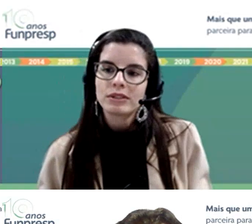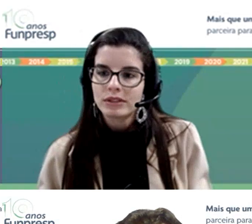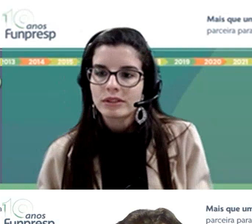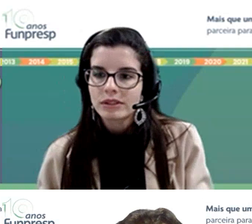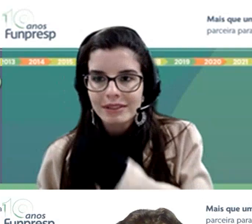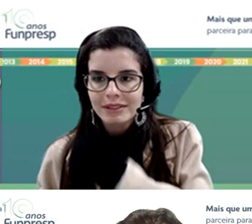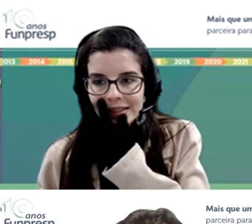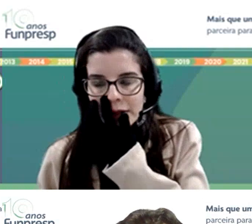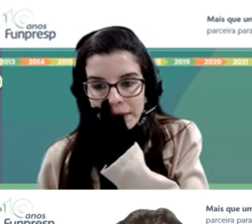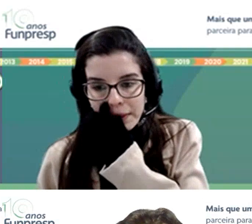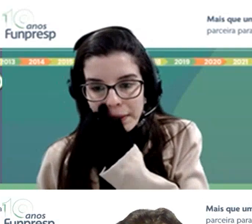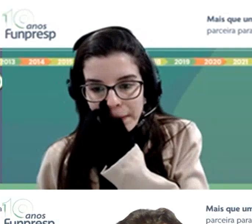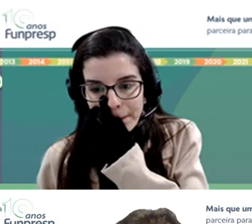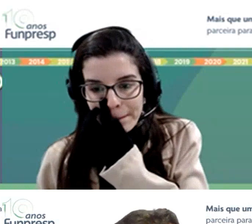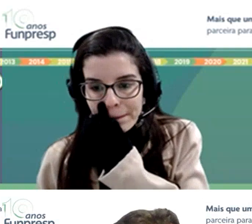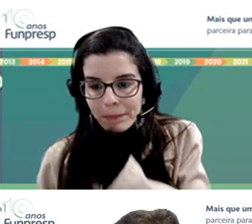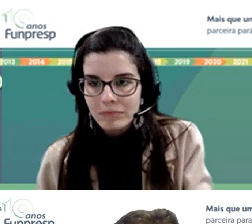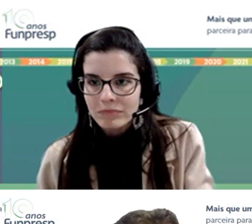aberto.